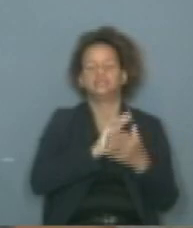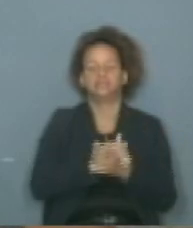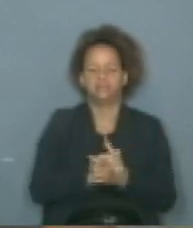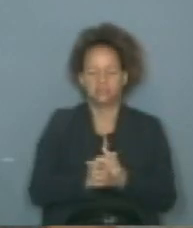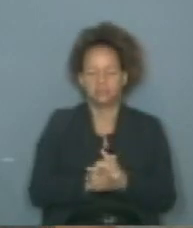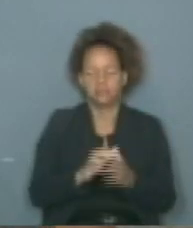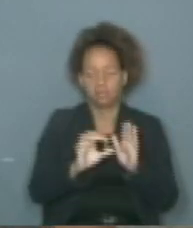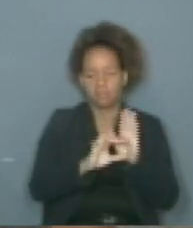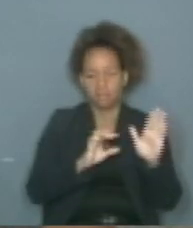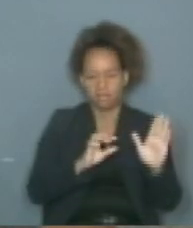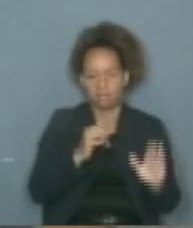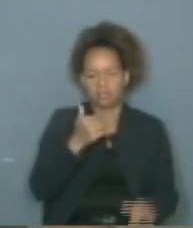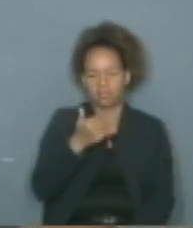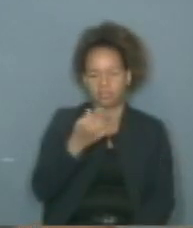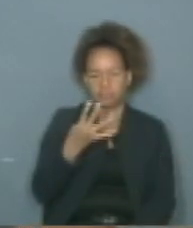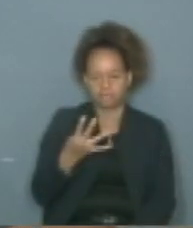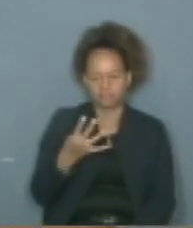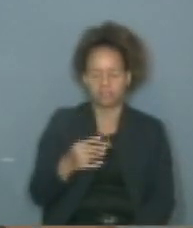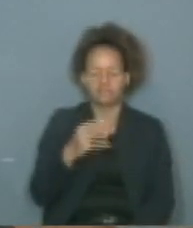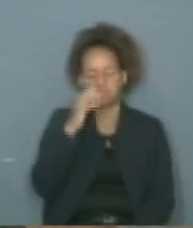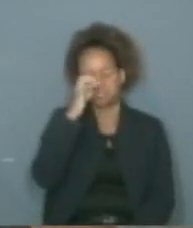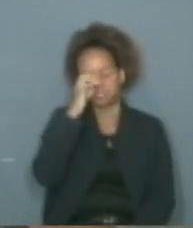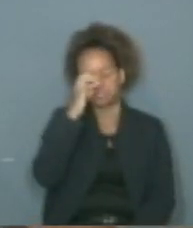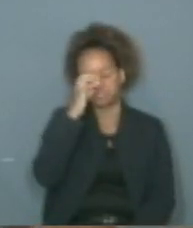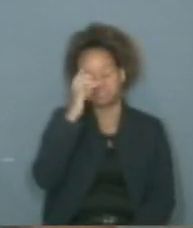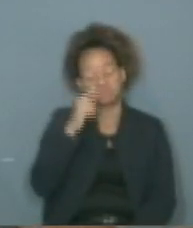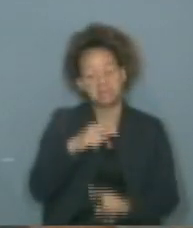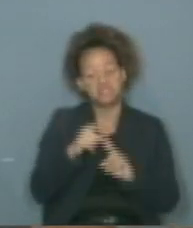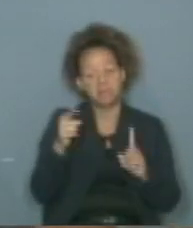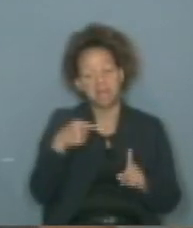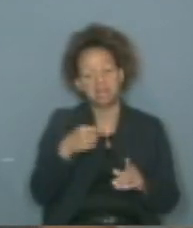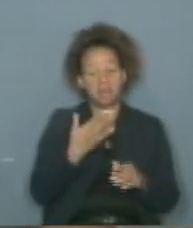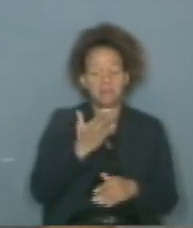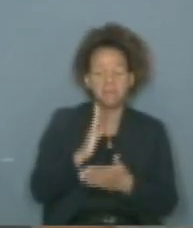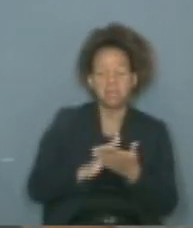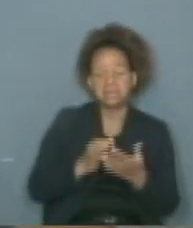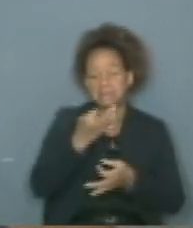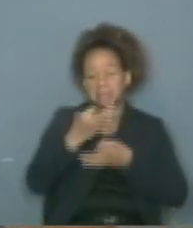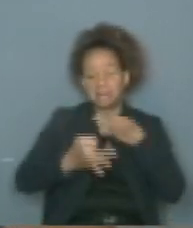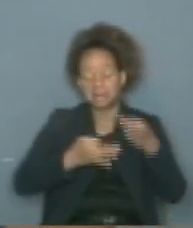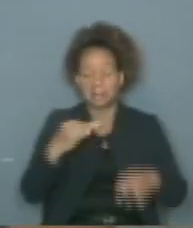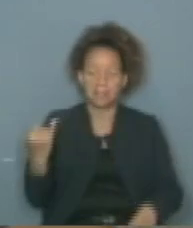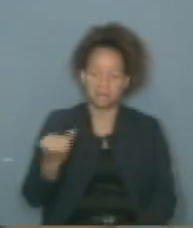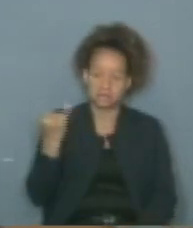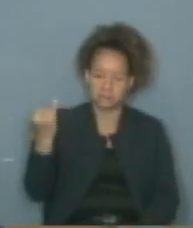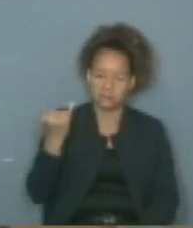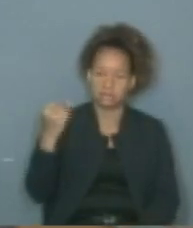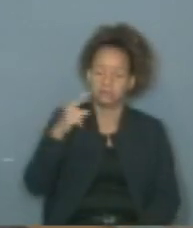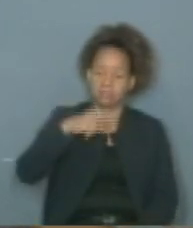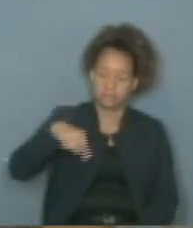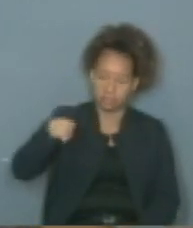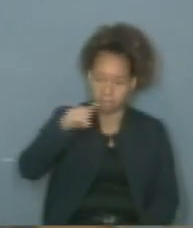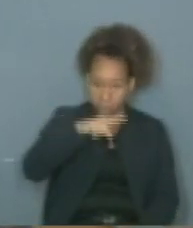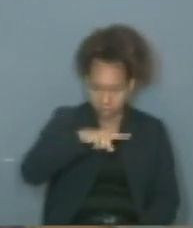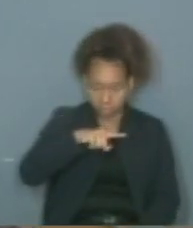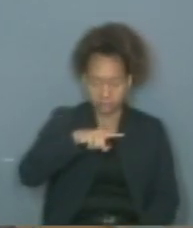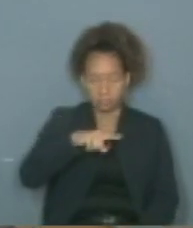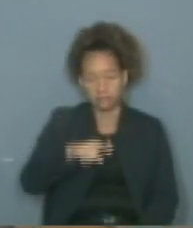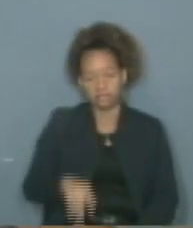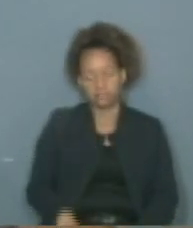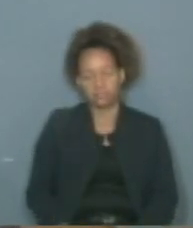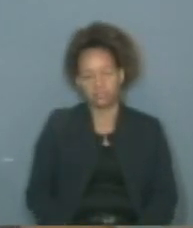conforme o artigo 14. Mas vamos aqui às fragilidades e algumas críticas importantes para que vossas